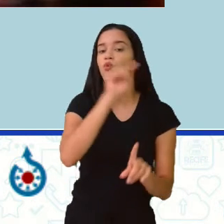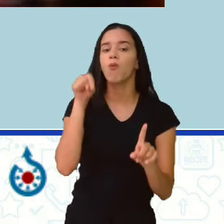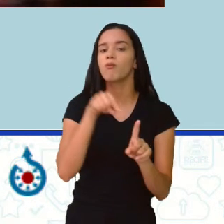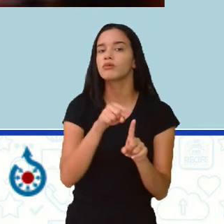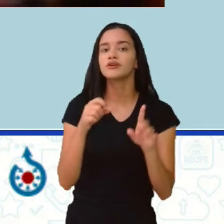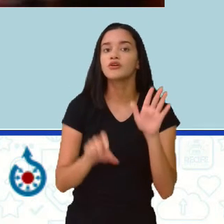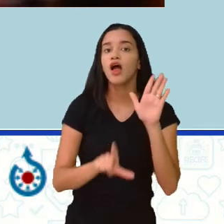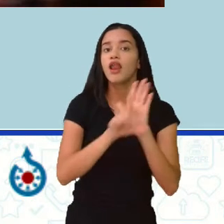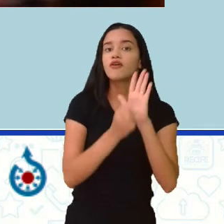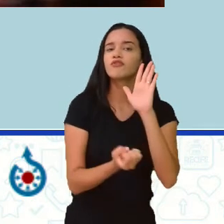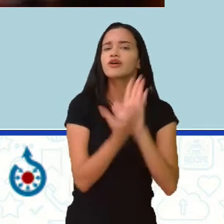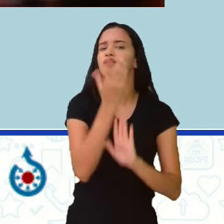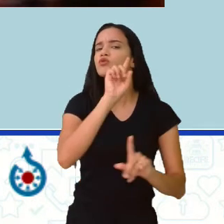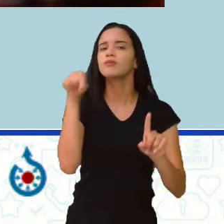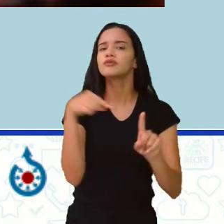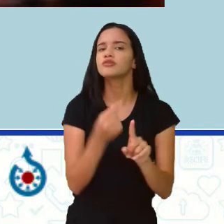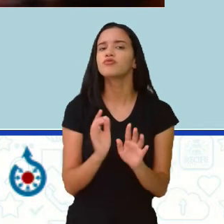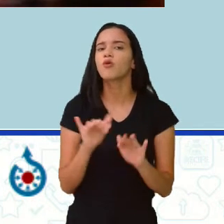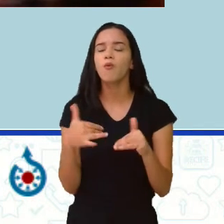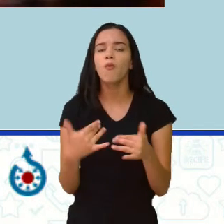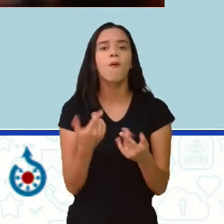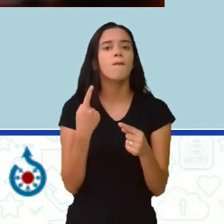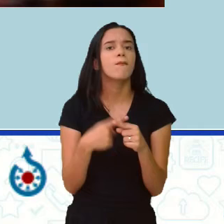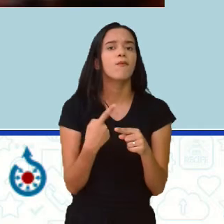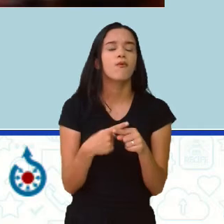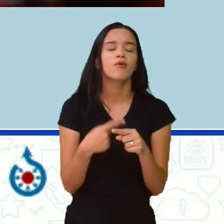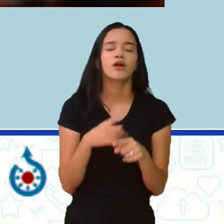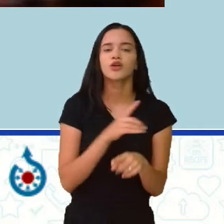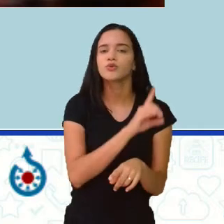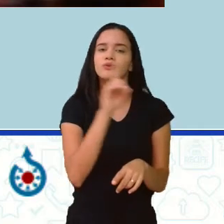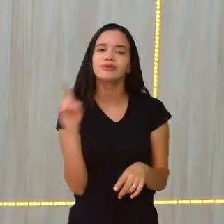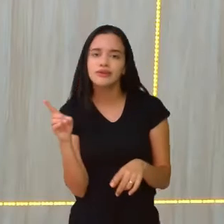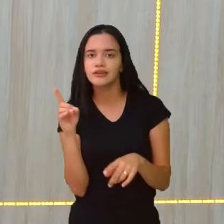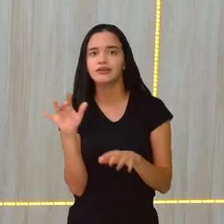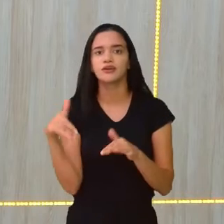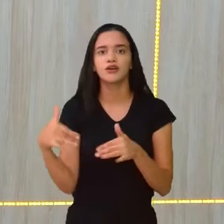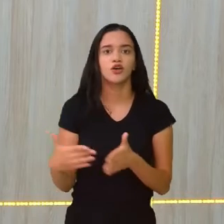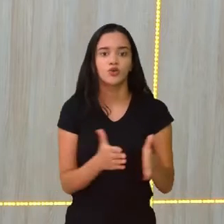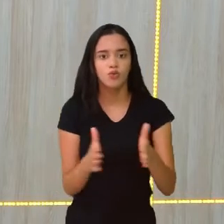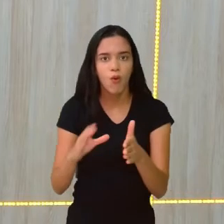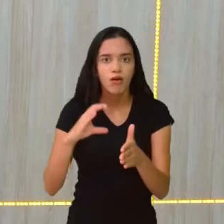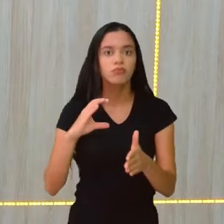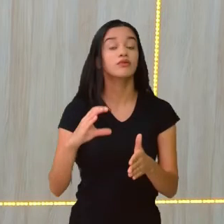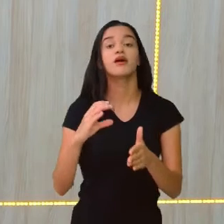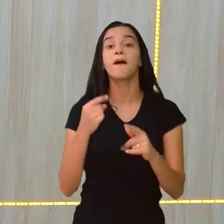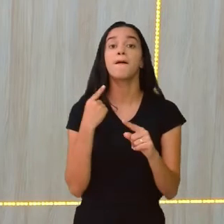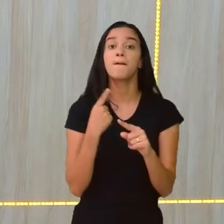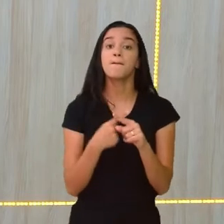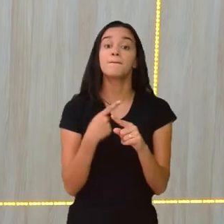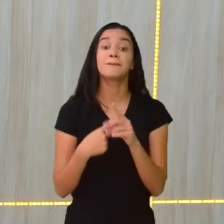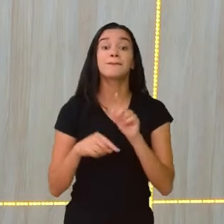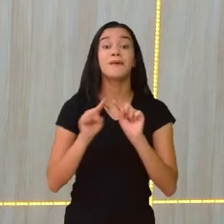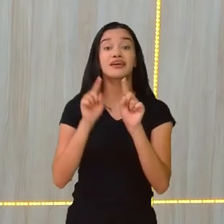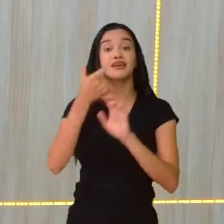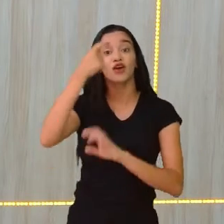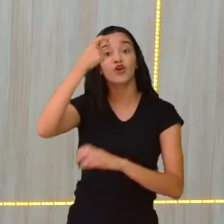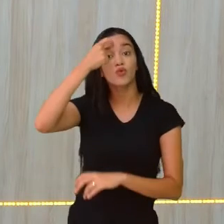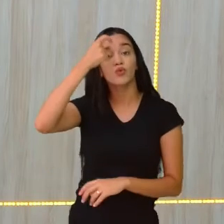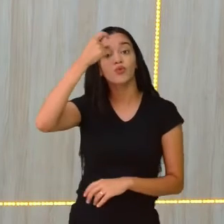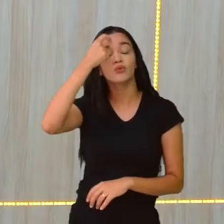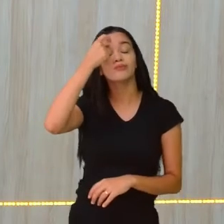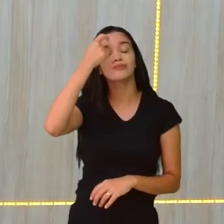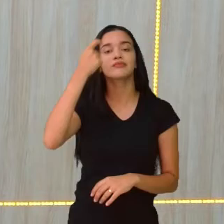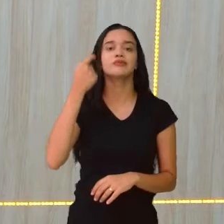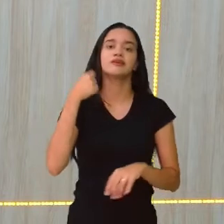ela não foi criada por acaso. Por que o dia do Rio Capibaribe? Só um dia? Não. mas é aquela questão de conscientização,